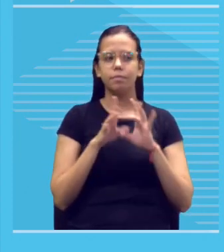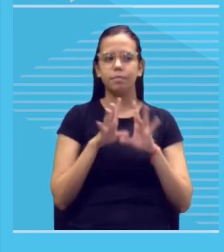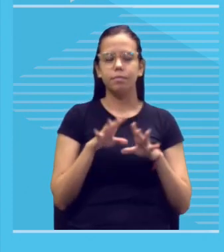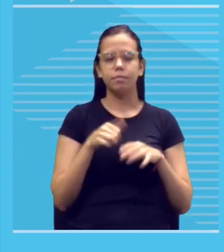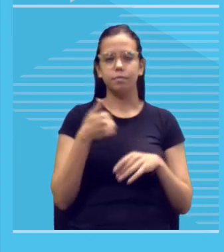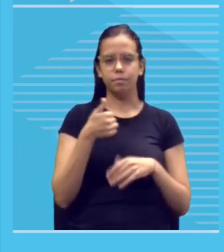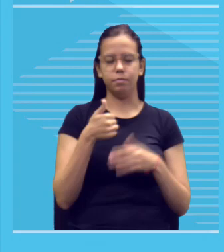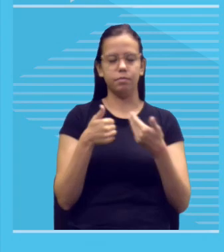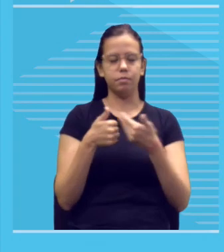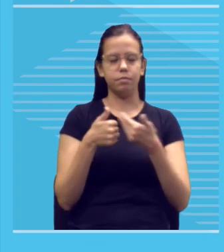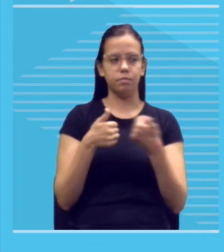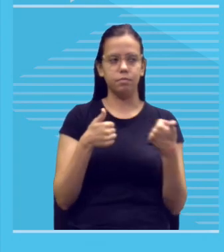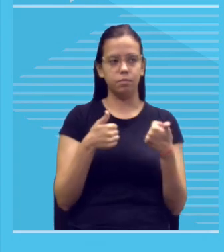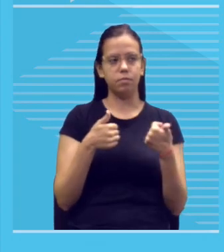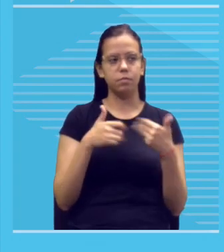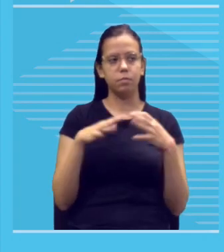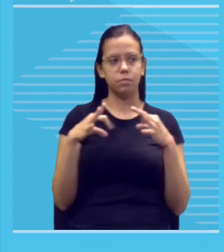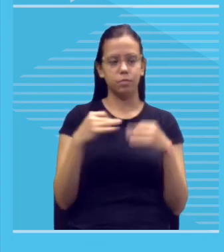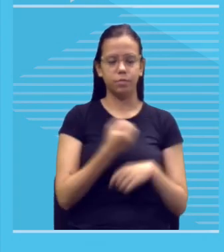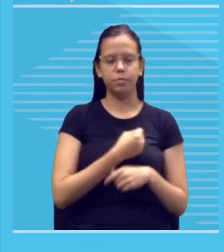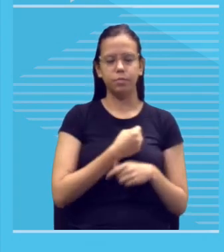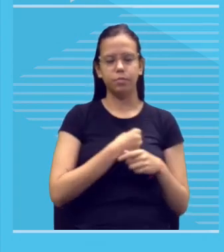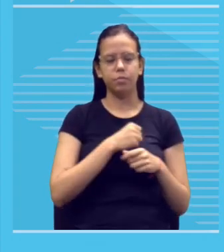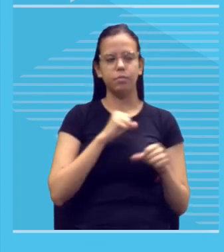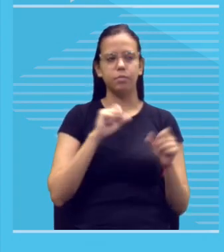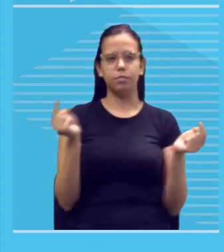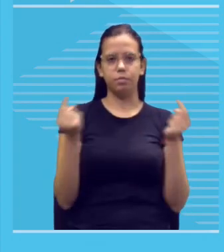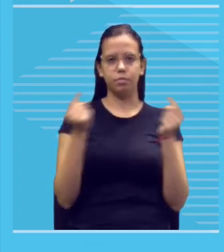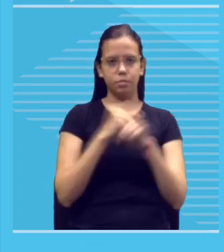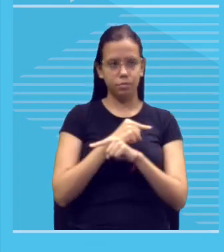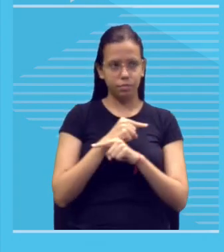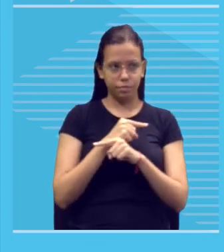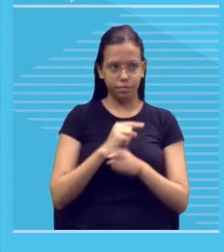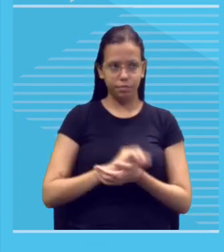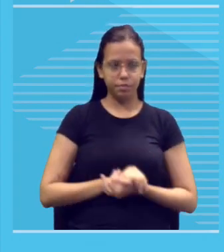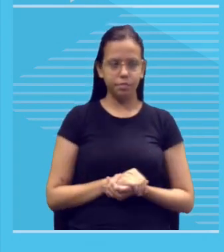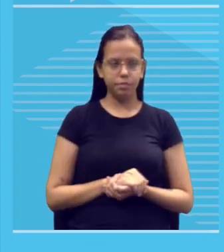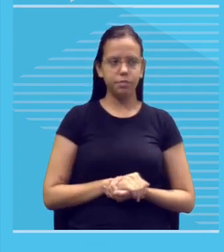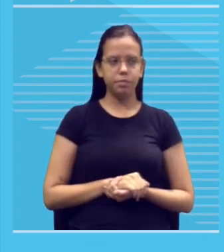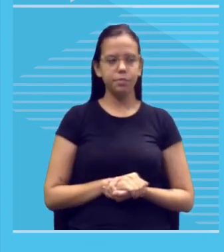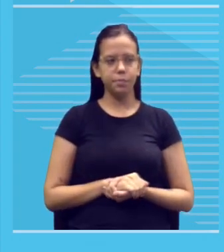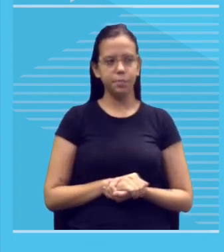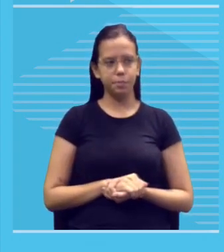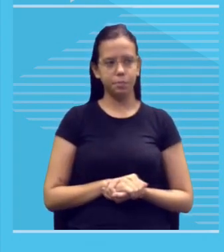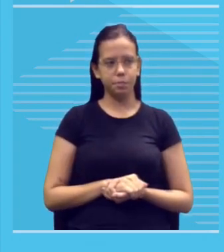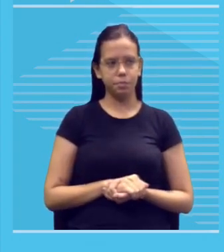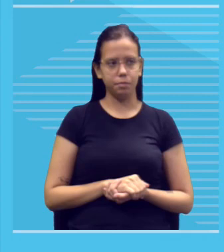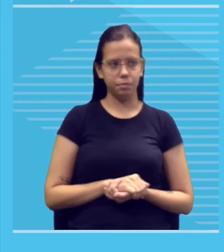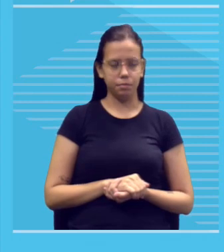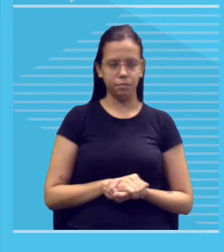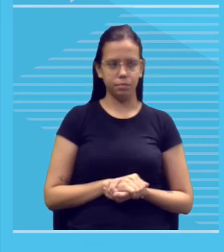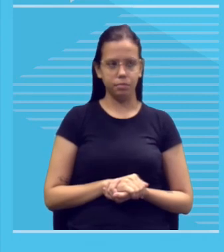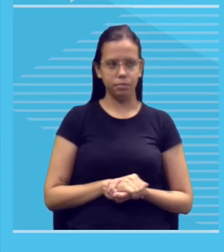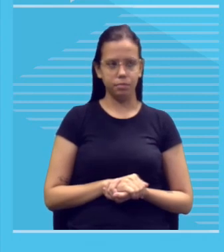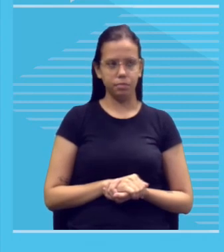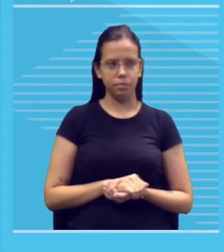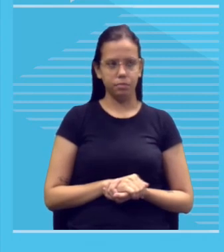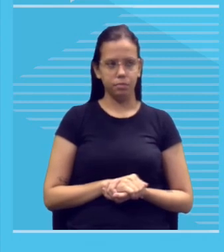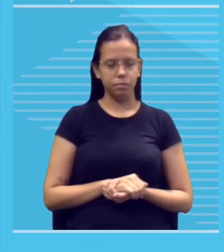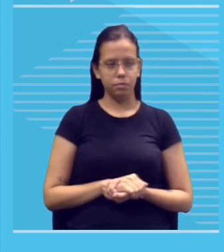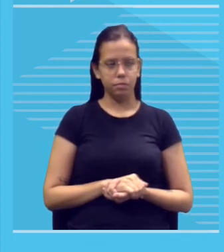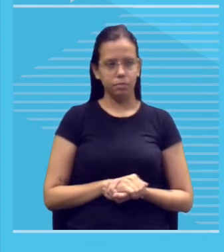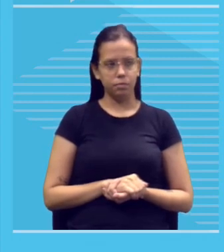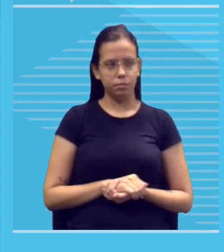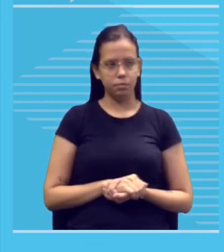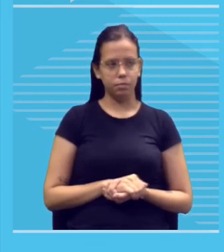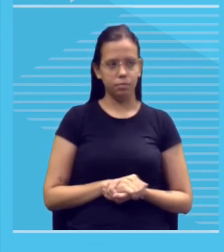lado e todos os números você joga para o outro lado vou repetir o 12 que já está lá o